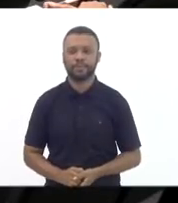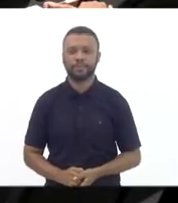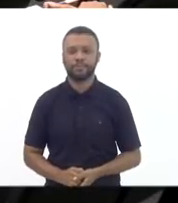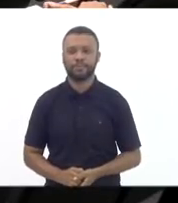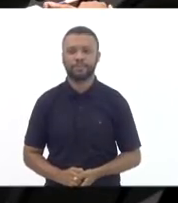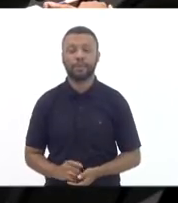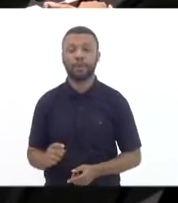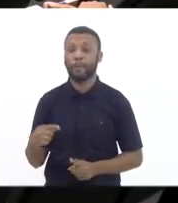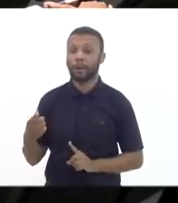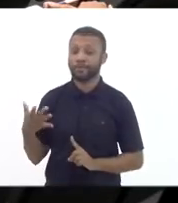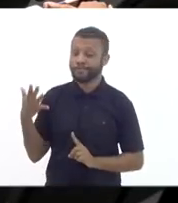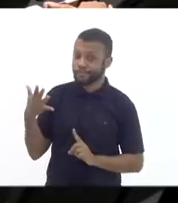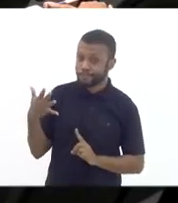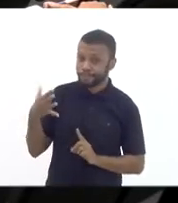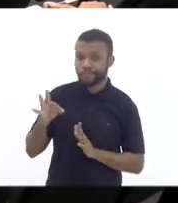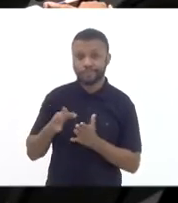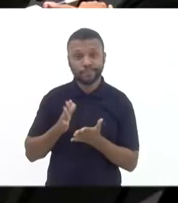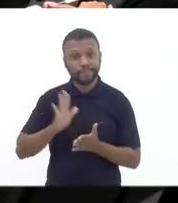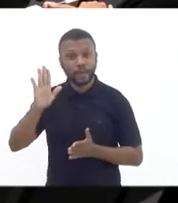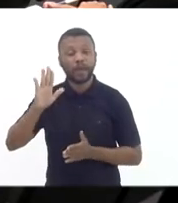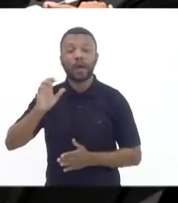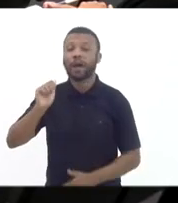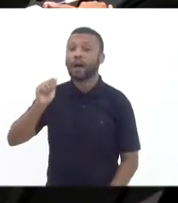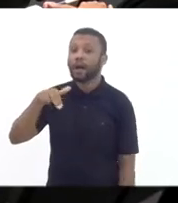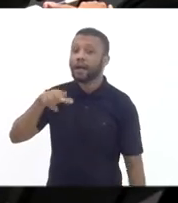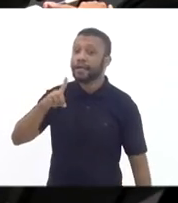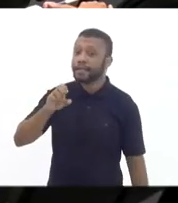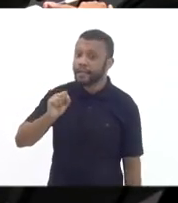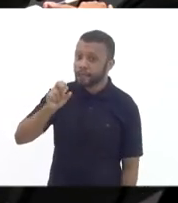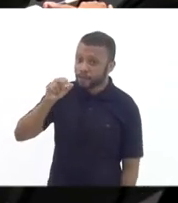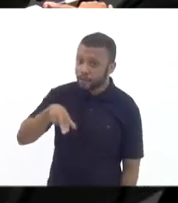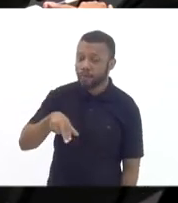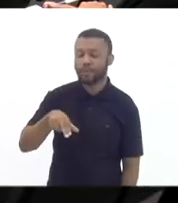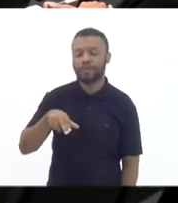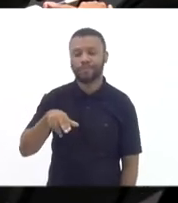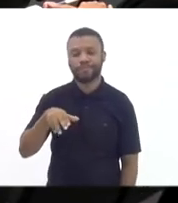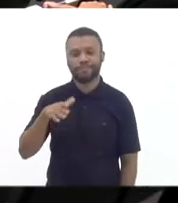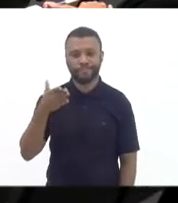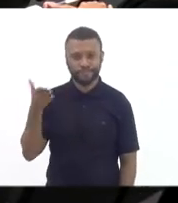Próximo orador inscrito, o senhor Anderson, meu xará, Schmidt.